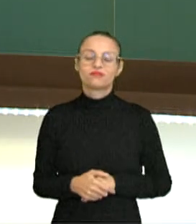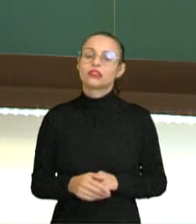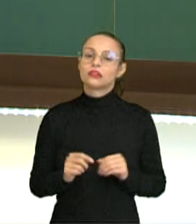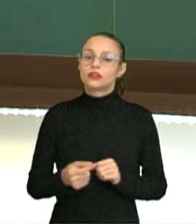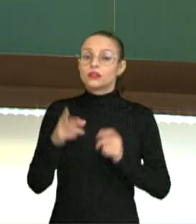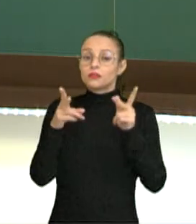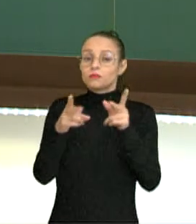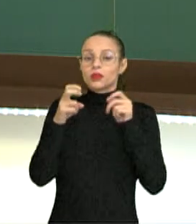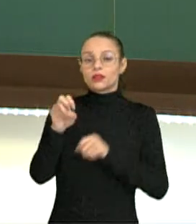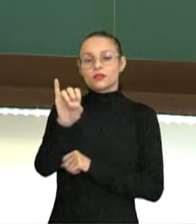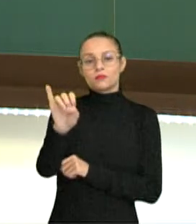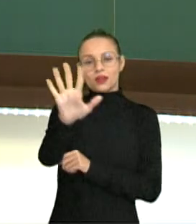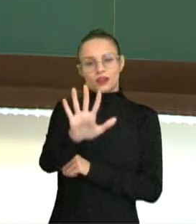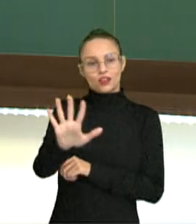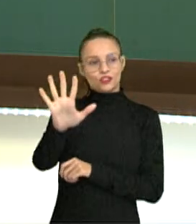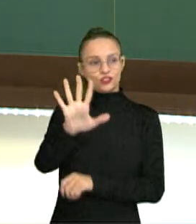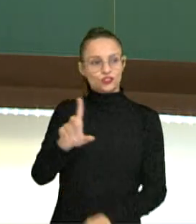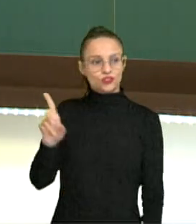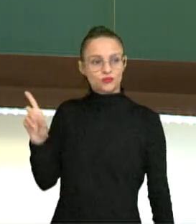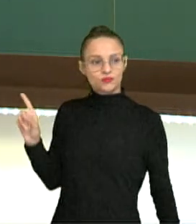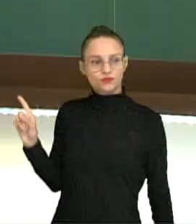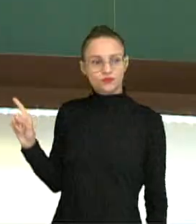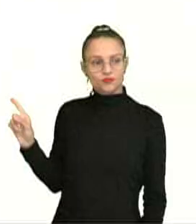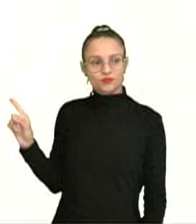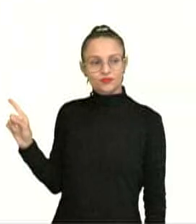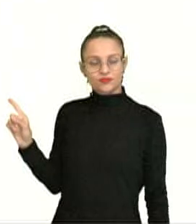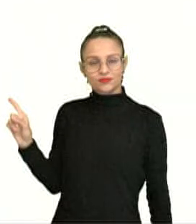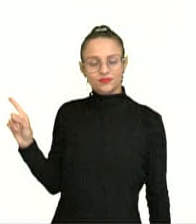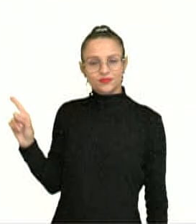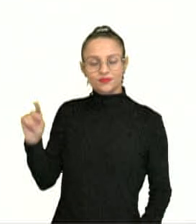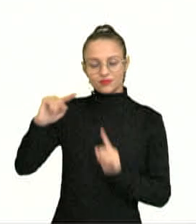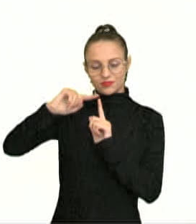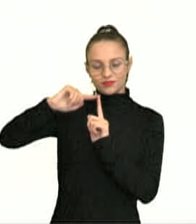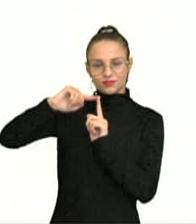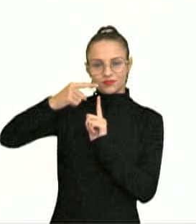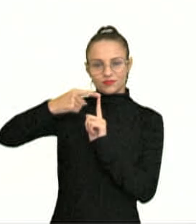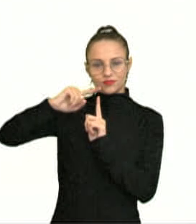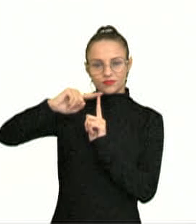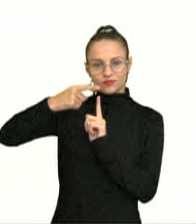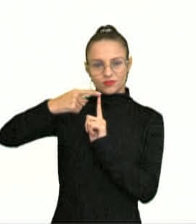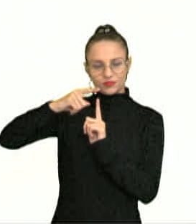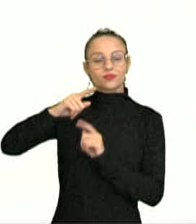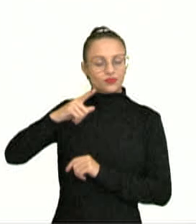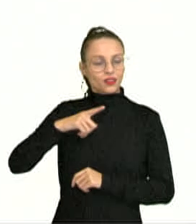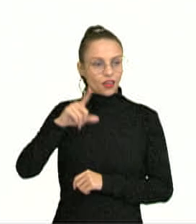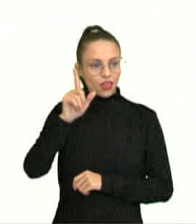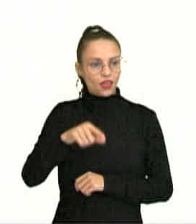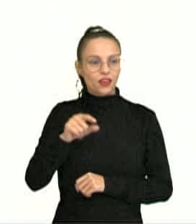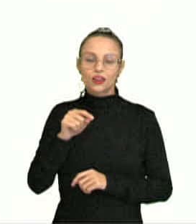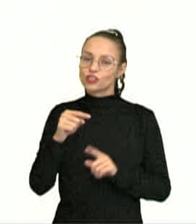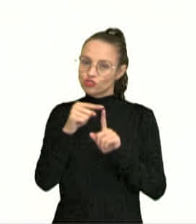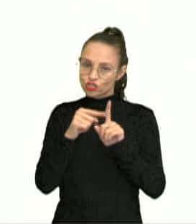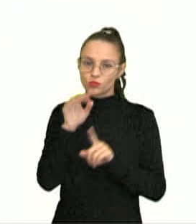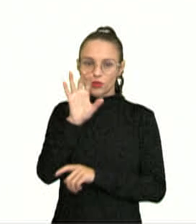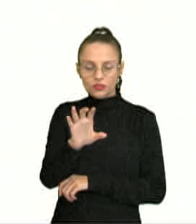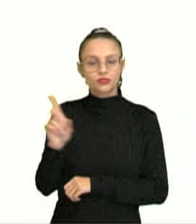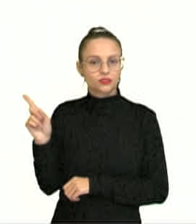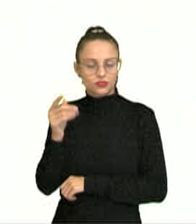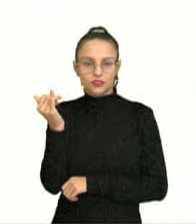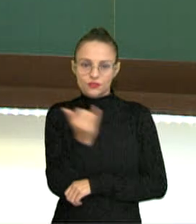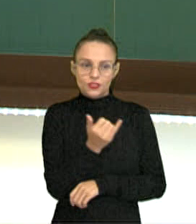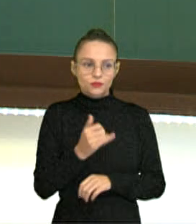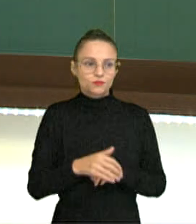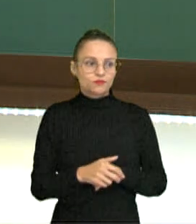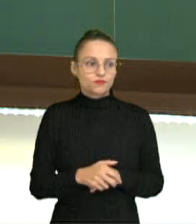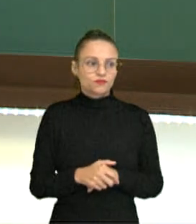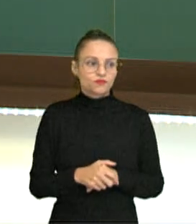a imagem aqui do alfinete, ele tem essa cabeça e realmente ele é esse tipo de alfinete que está falando, de